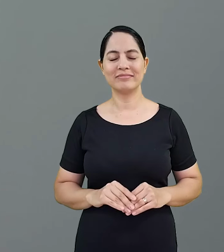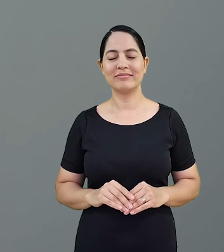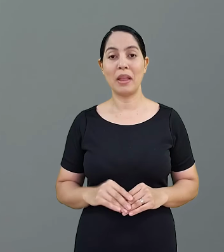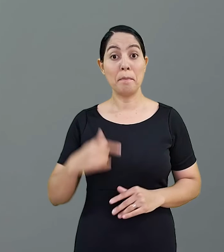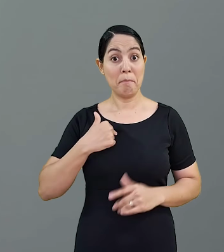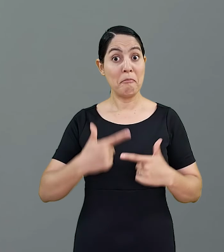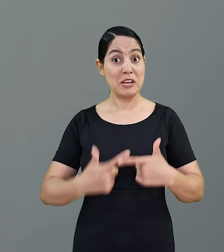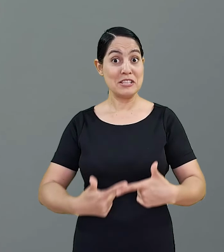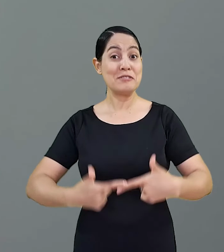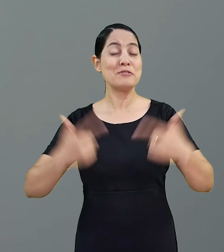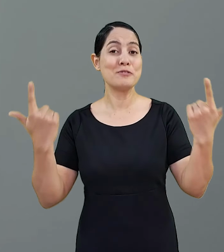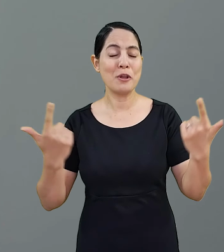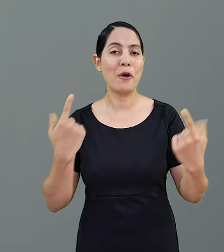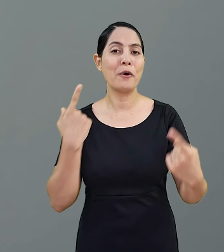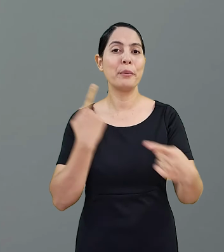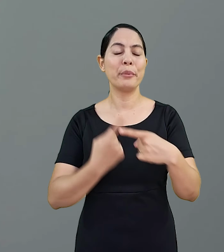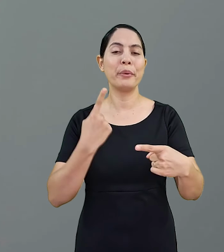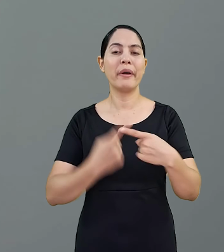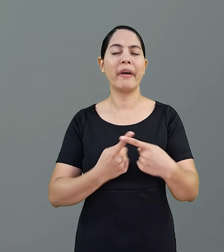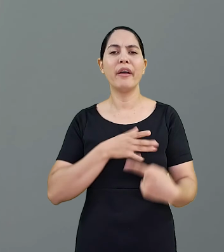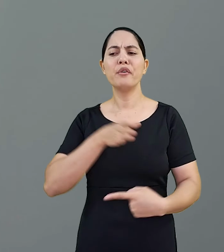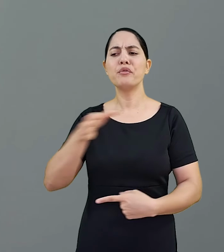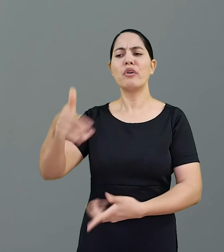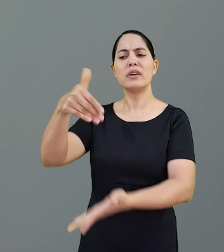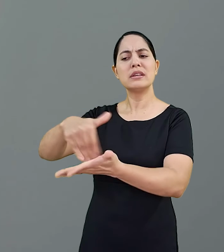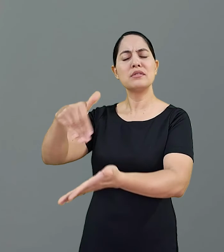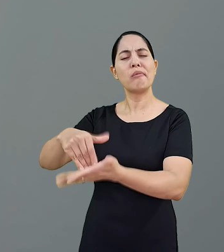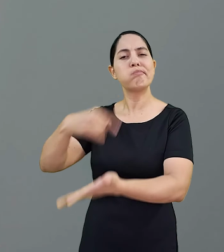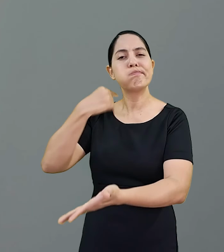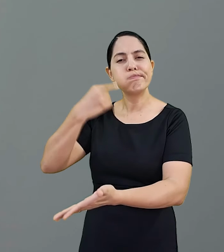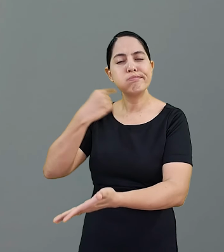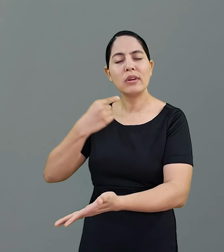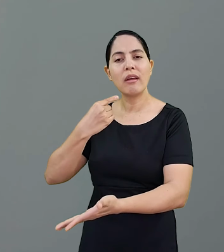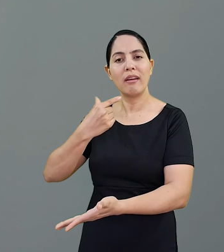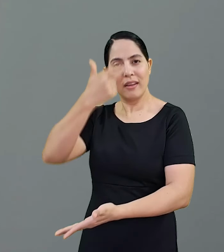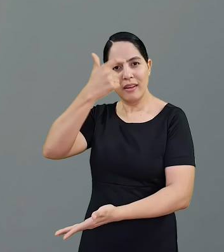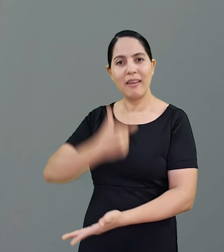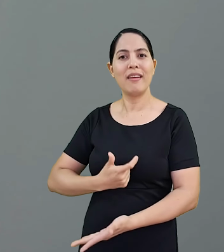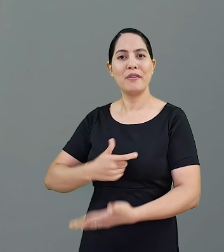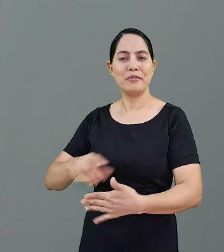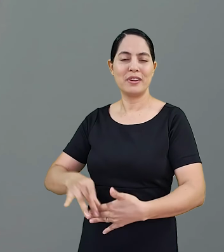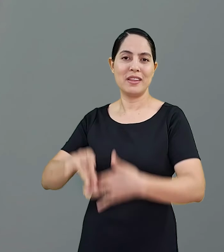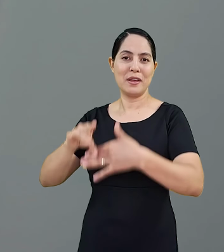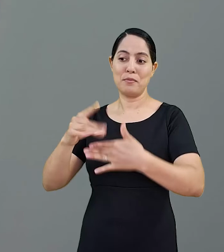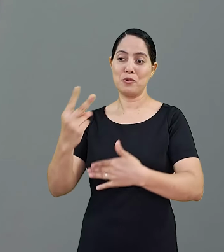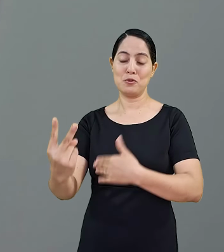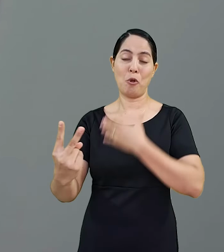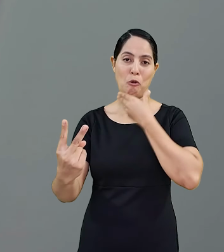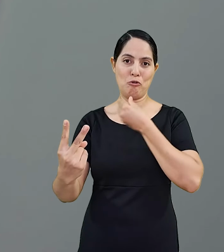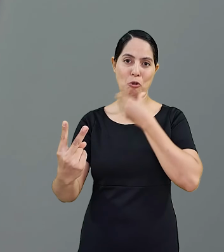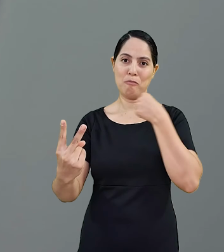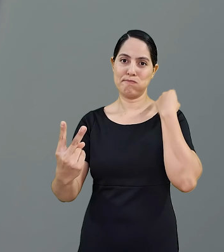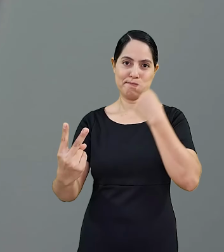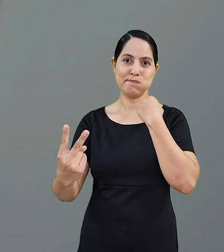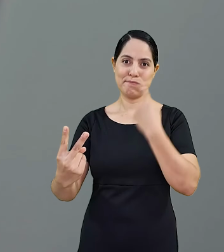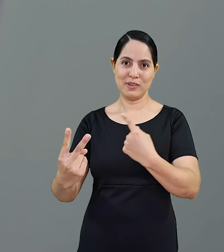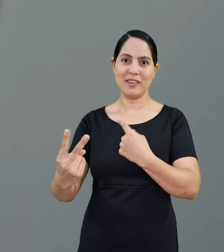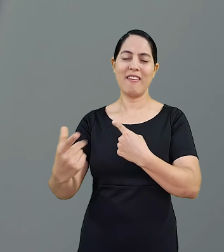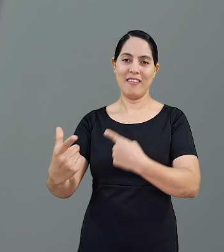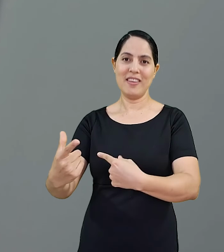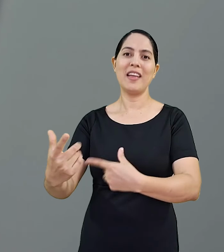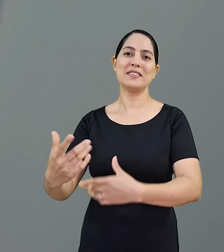Eu tive sorte quando eu entrei no escritório de advocacia e eu fui liderada e comandada por 2 homens